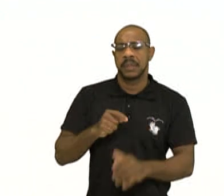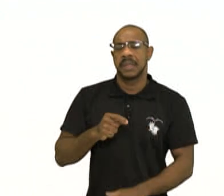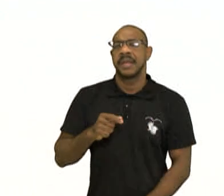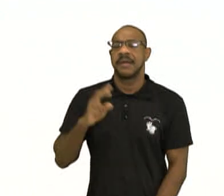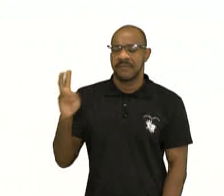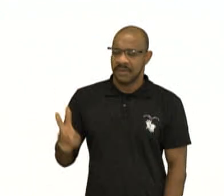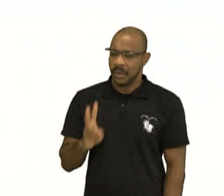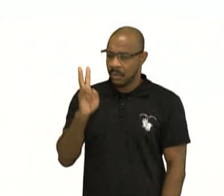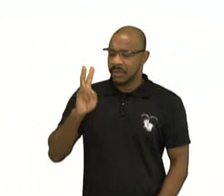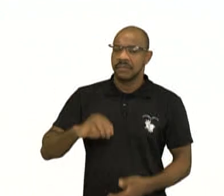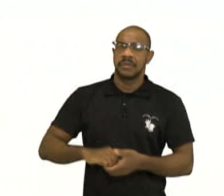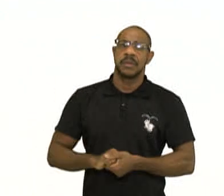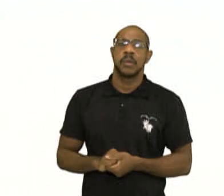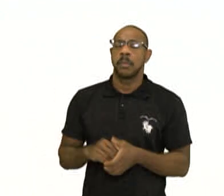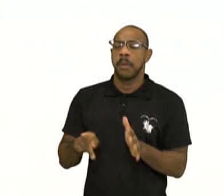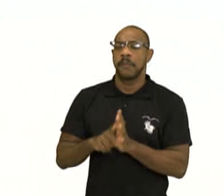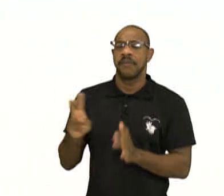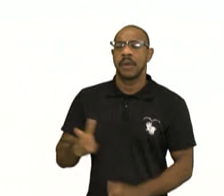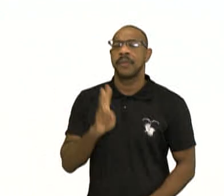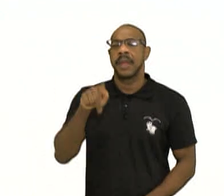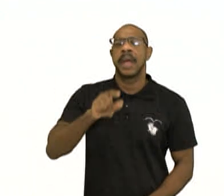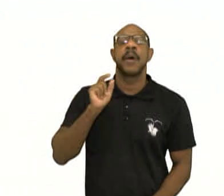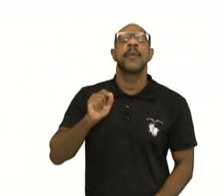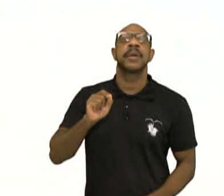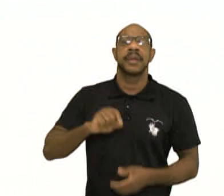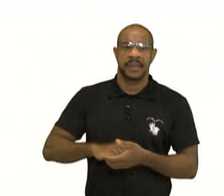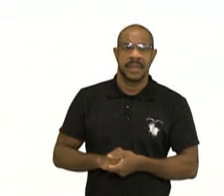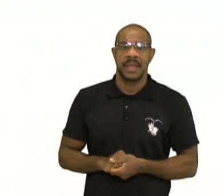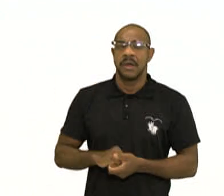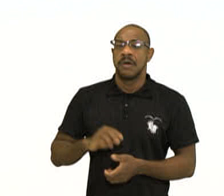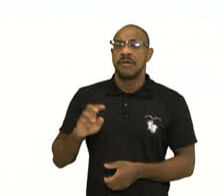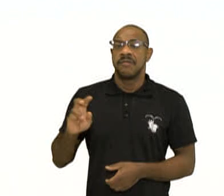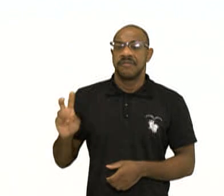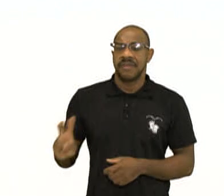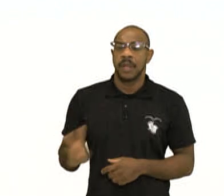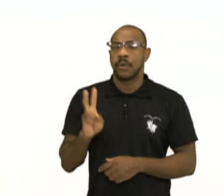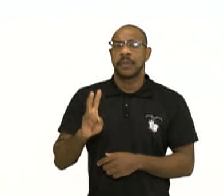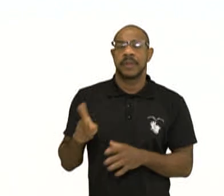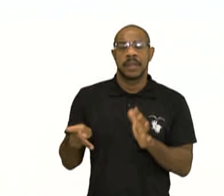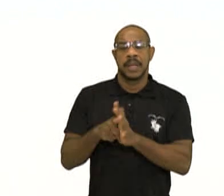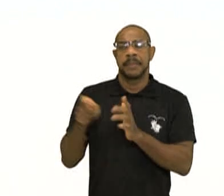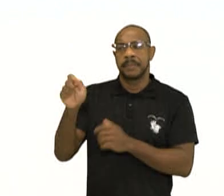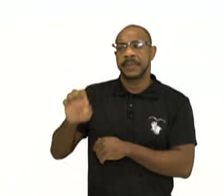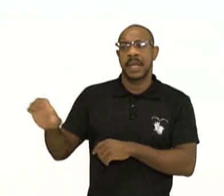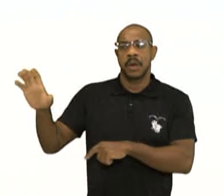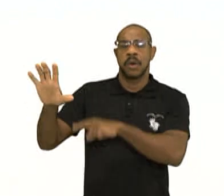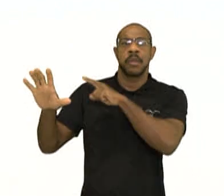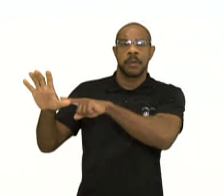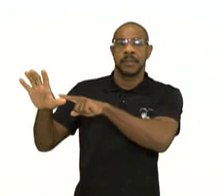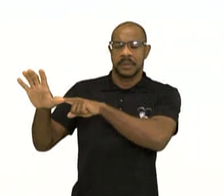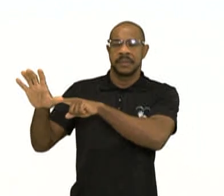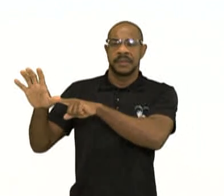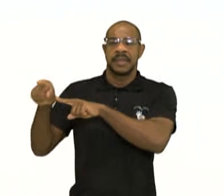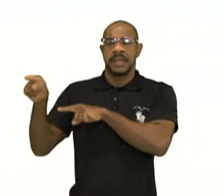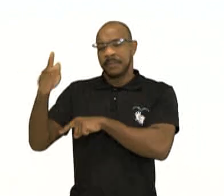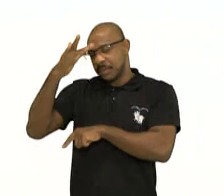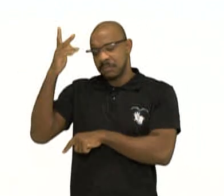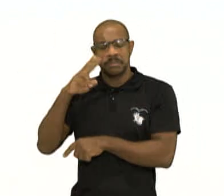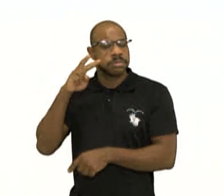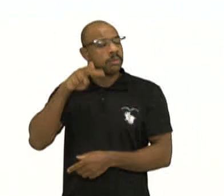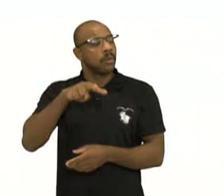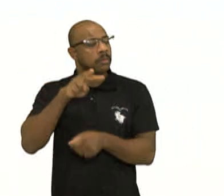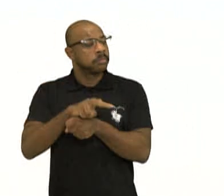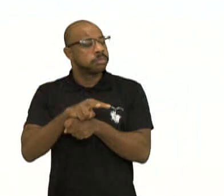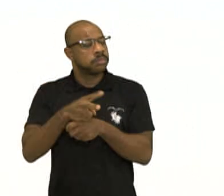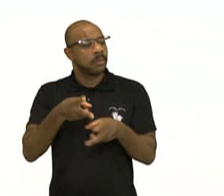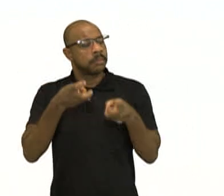esses próprios valores eram o quê? Eram valores europeus, valores ocidentais de quem observava.